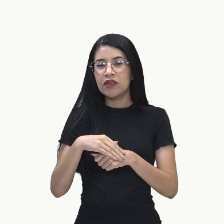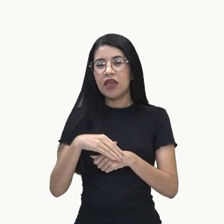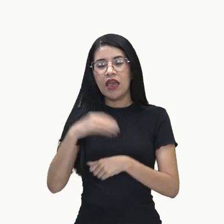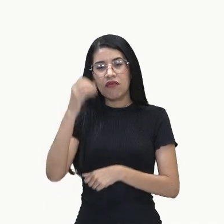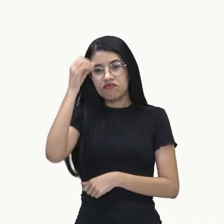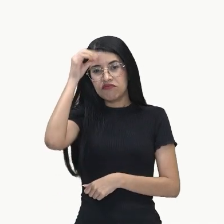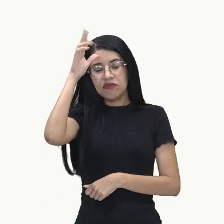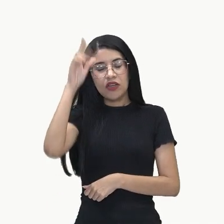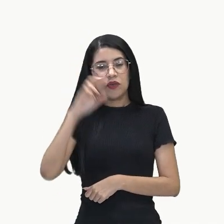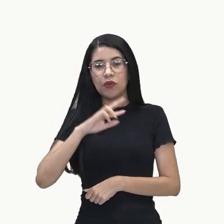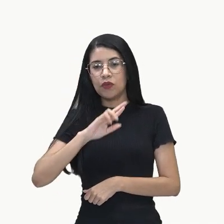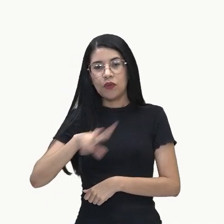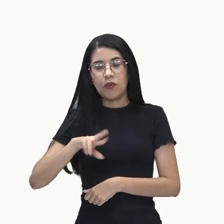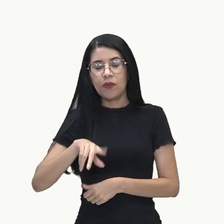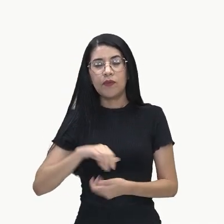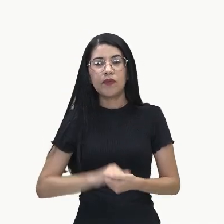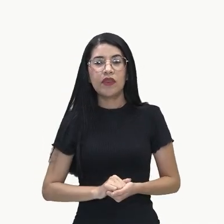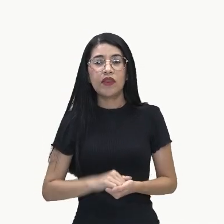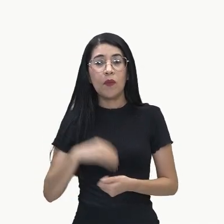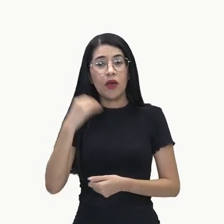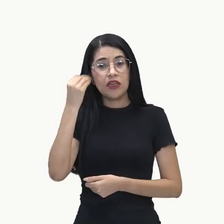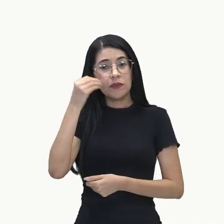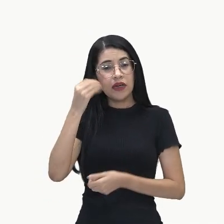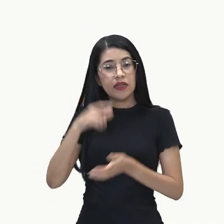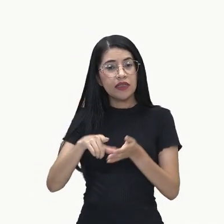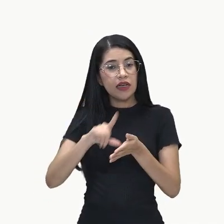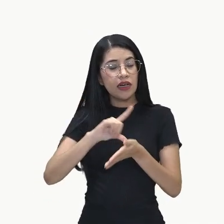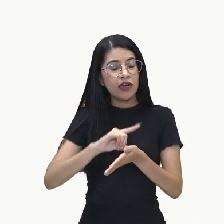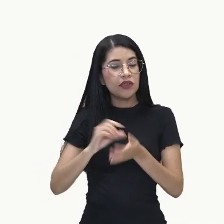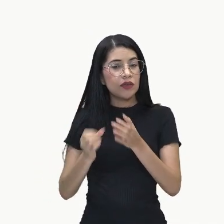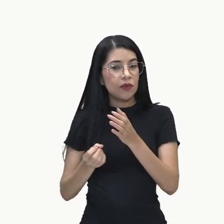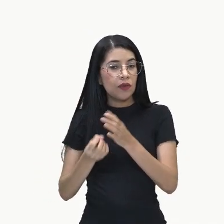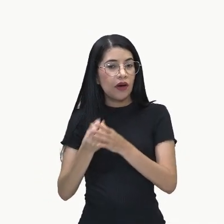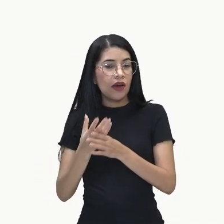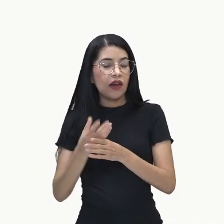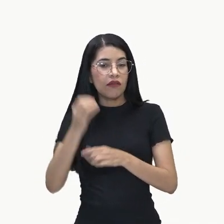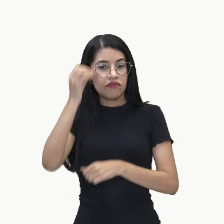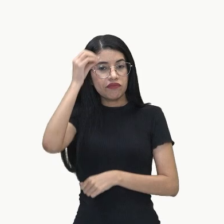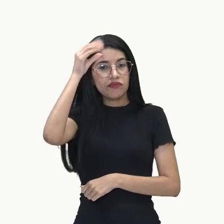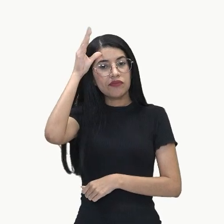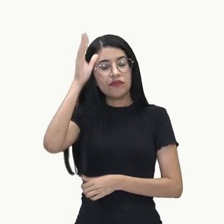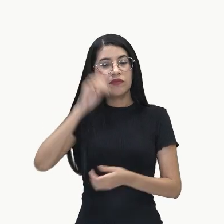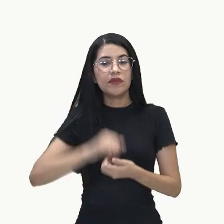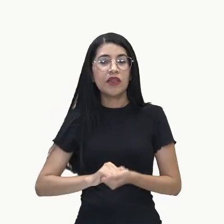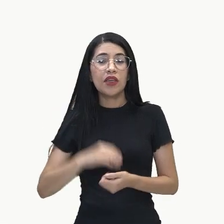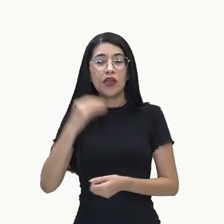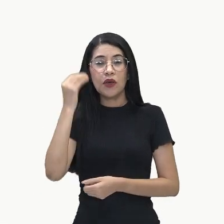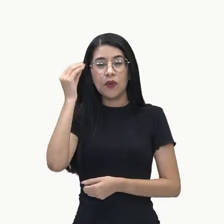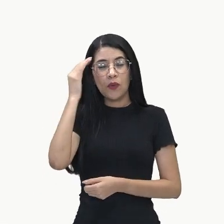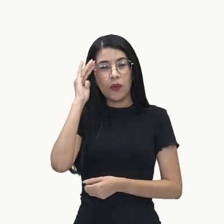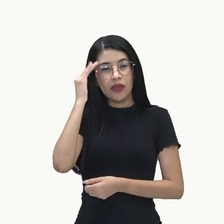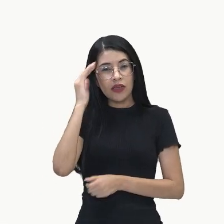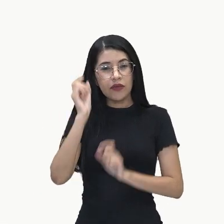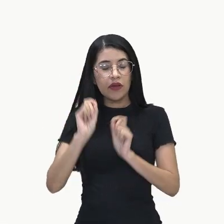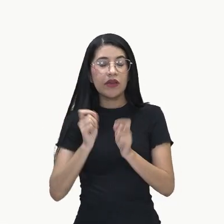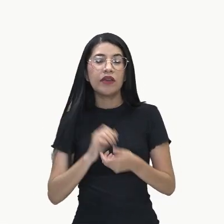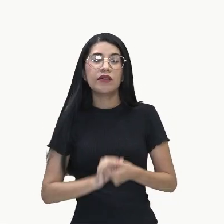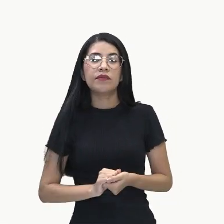A experiência é a origem do conhecimento. E o entendimento possui o papel de quê?